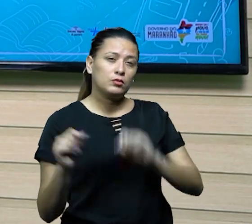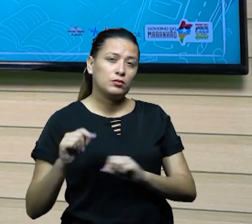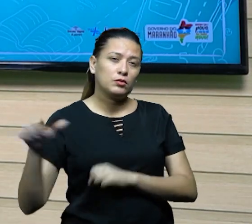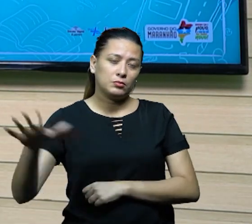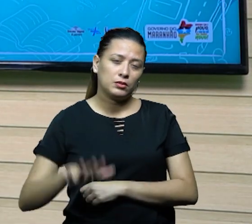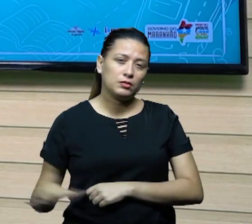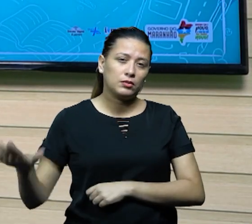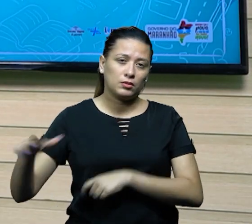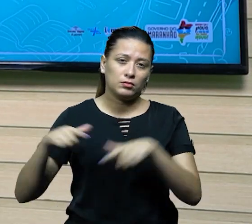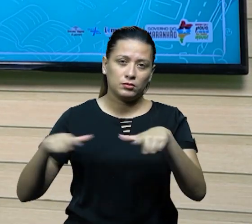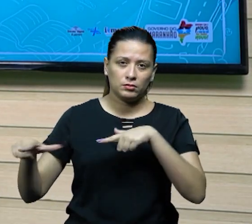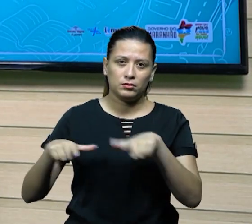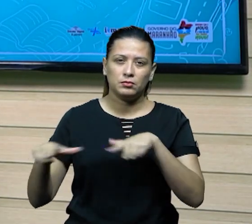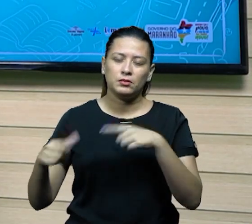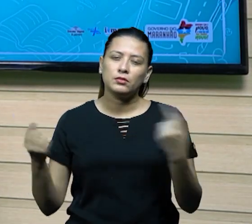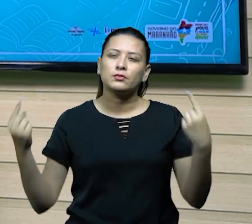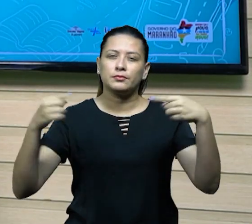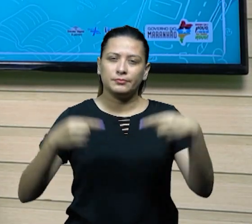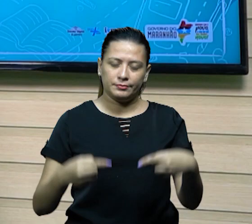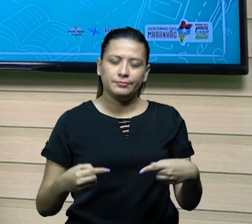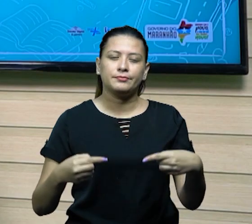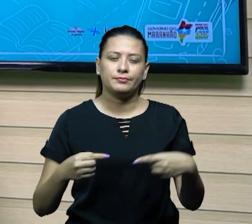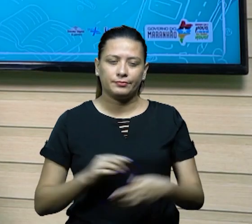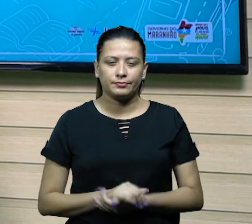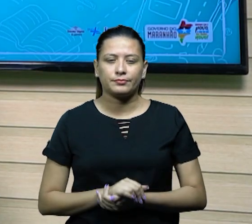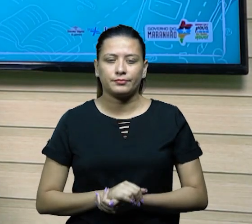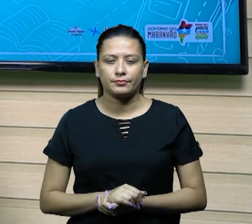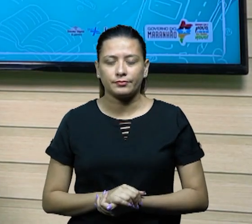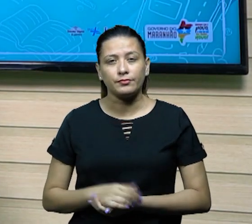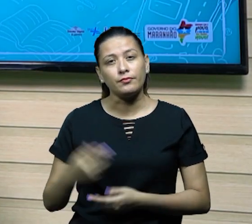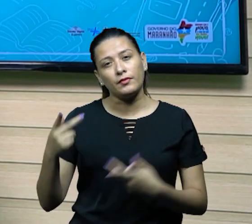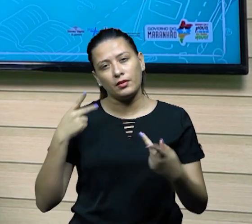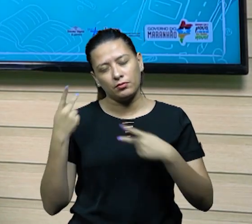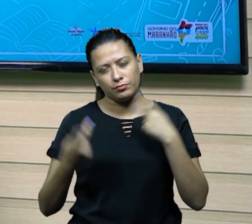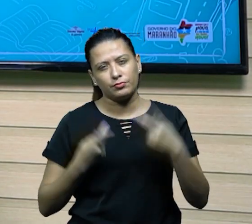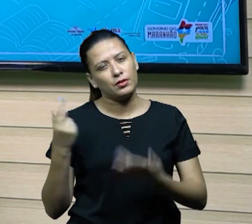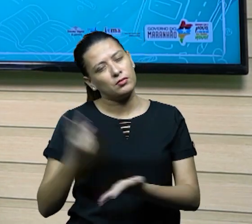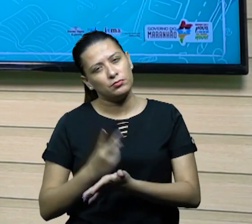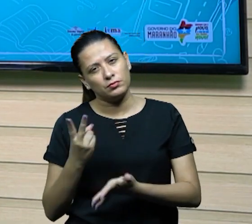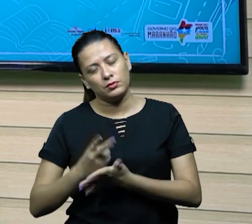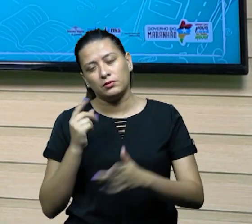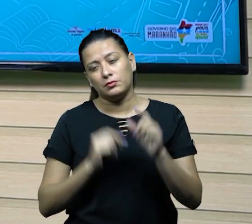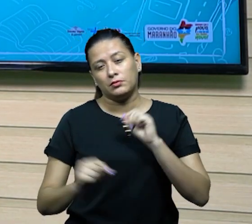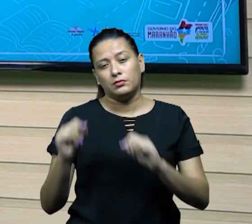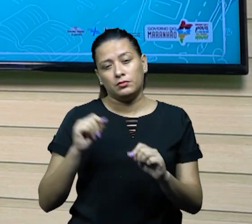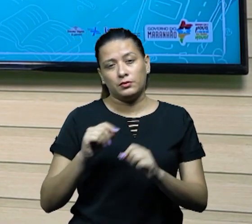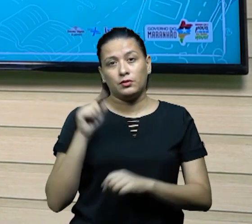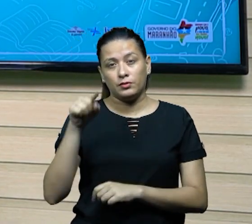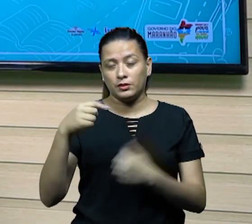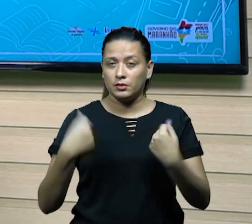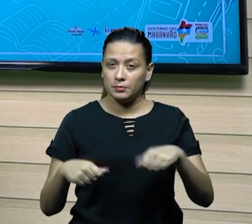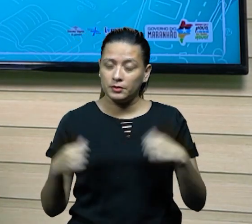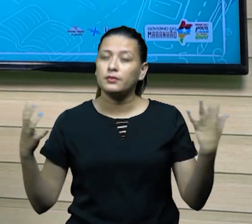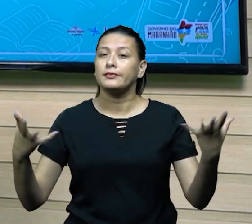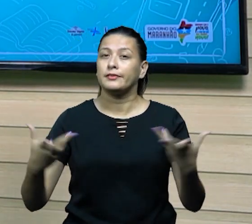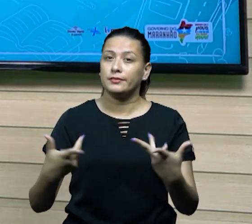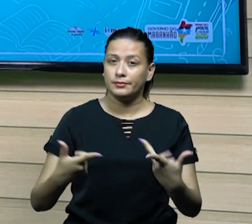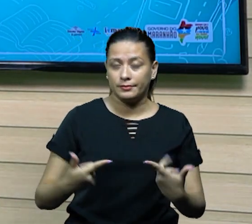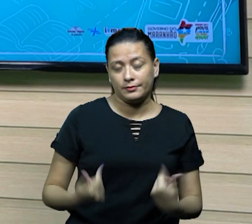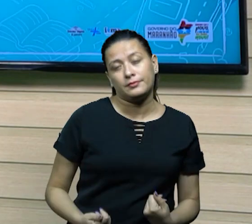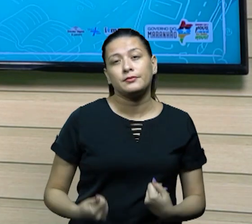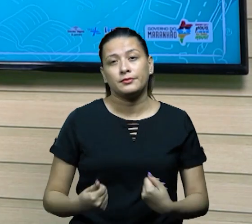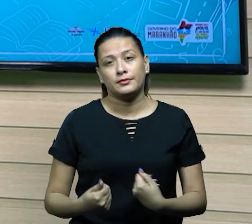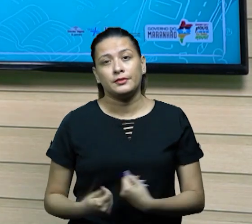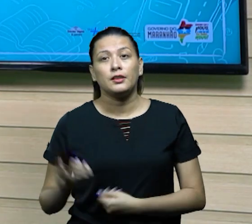desde as nossas primeiras aulas, que você tem que se qualificar, você precisa dominar a tecnologia, exatamente por isso. Porque se você não